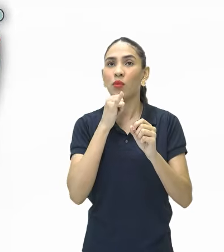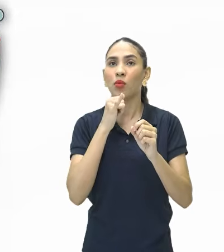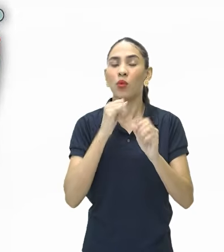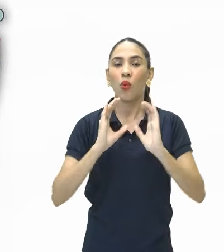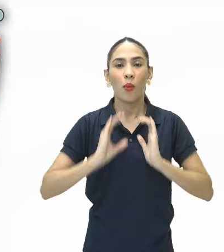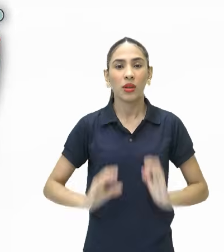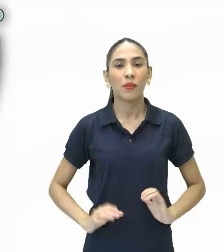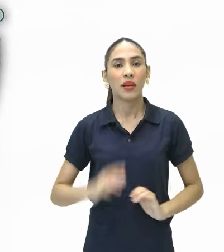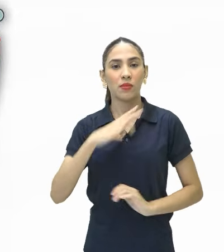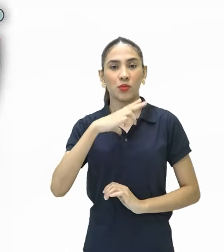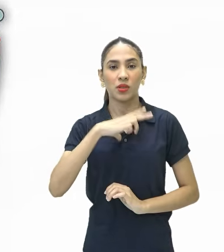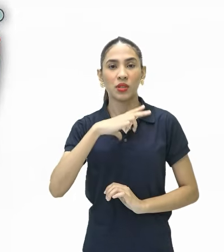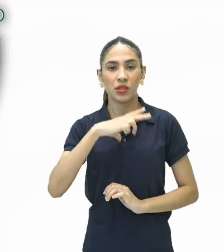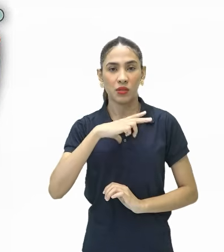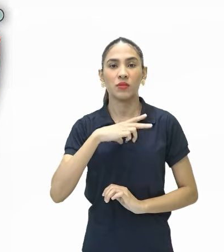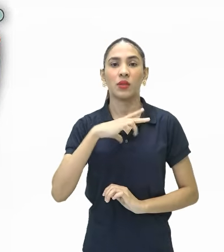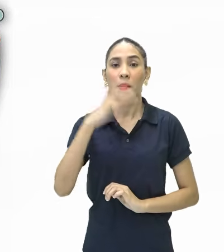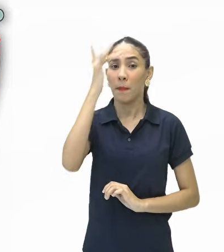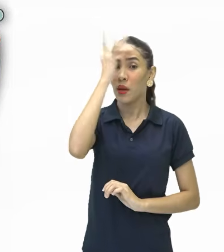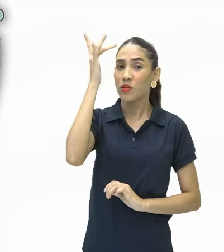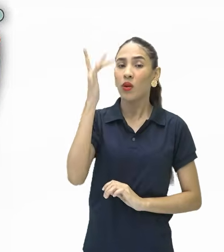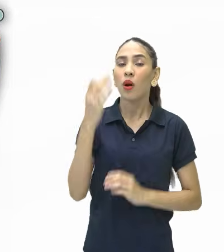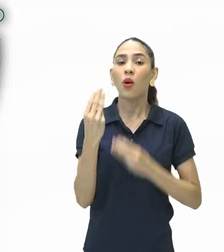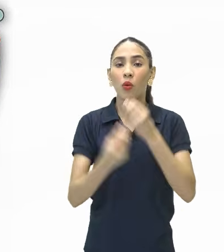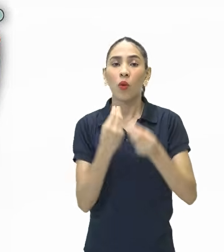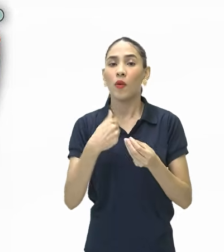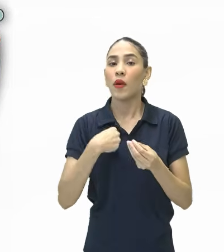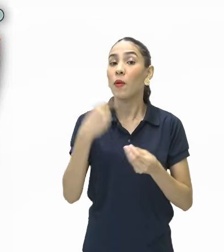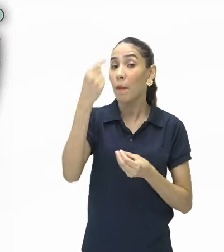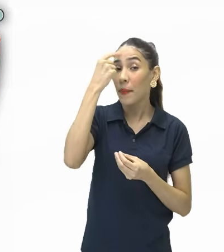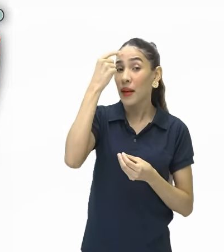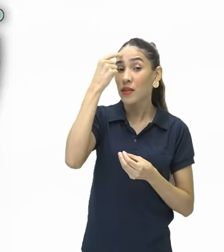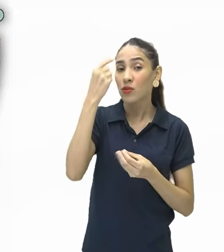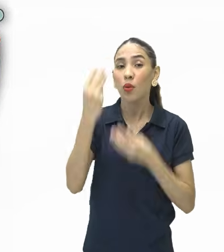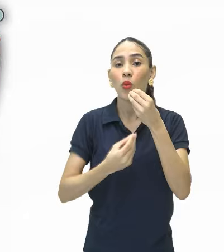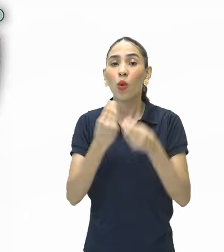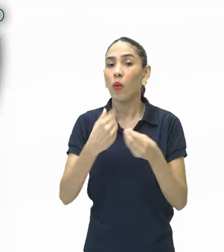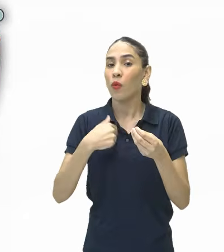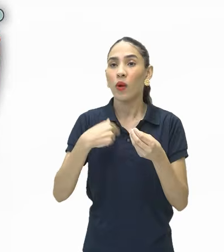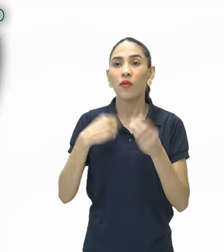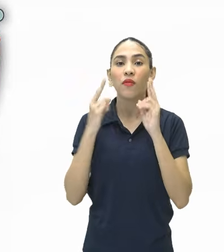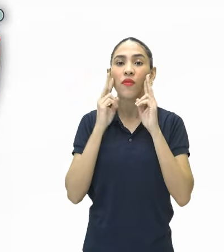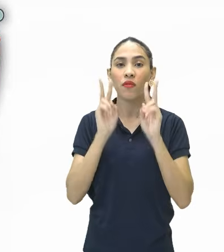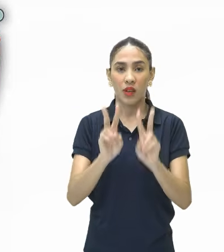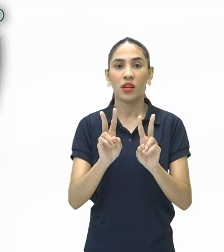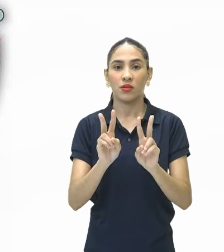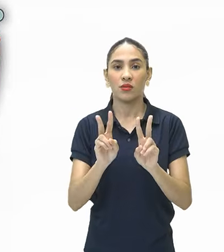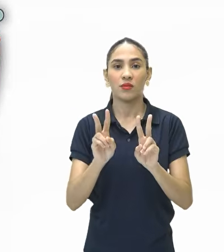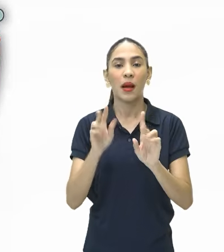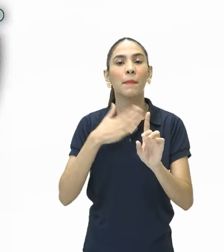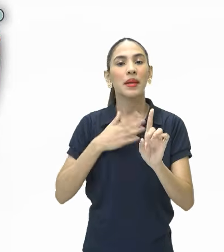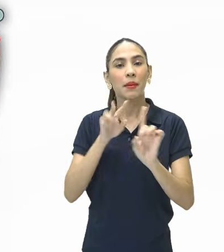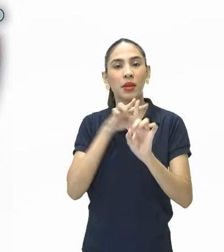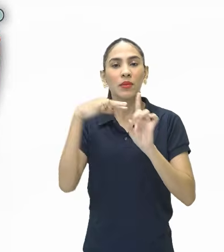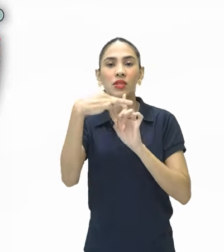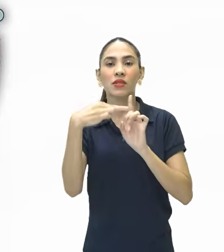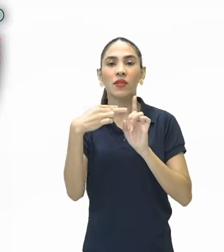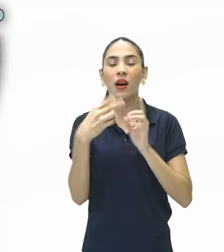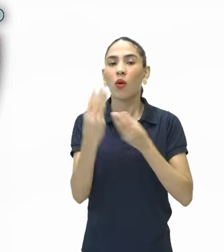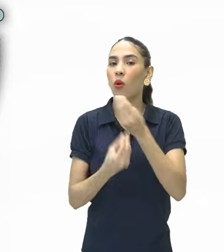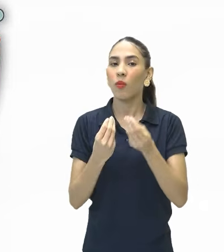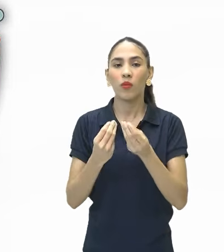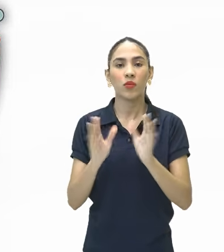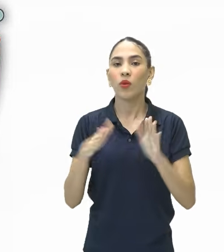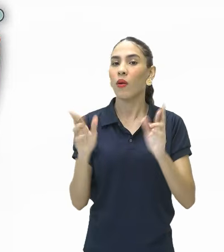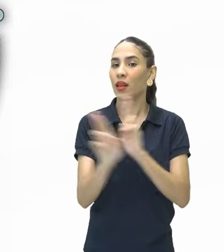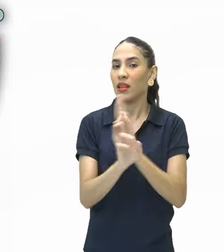a avaliação da pessoa, a avaliação da maneira como eu penso, da maneira como eu vejo as coisas, né? Como eu me relaciono com as coisas.